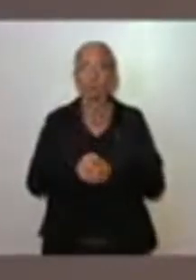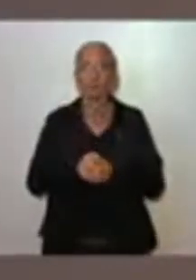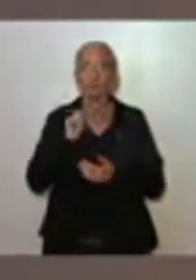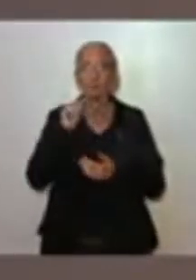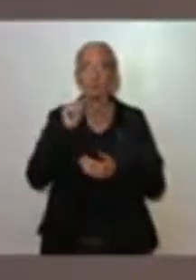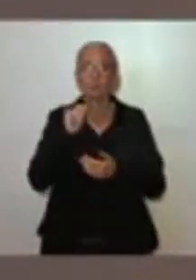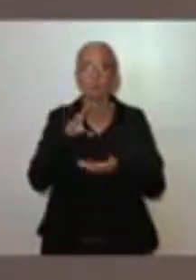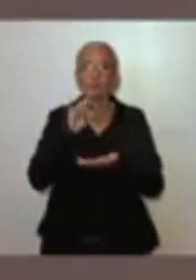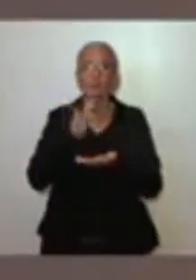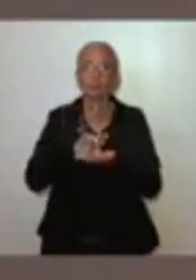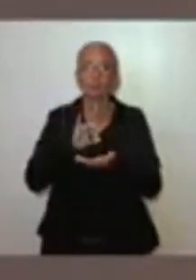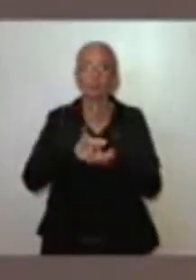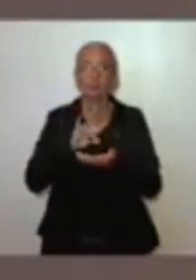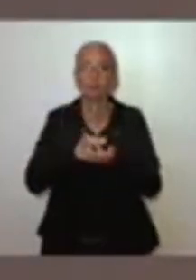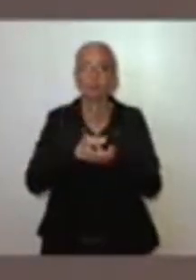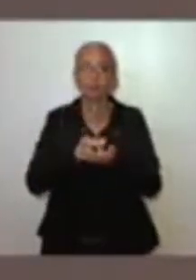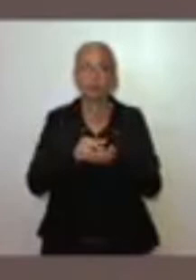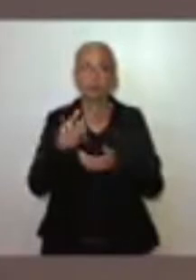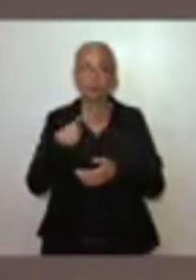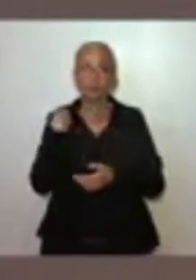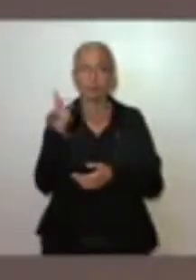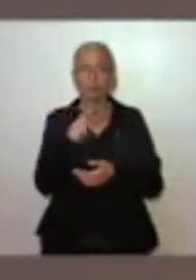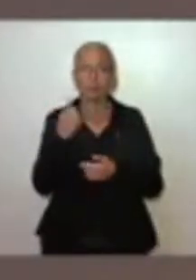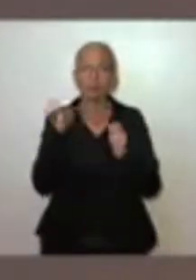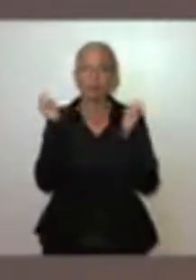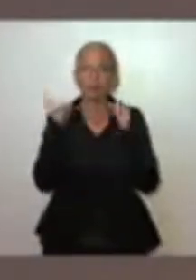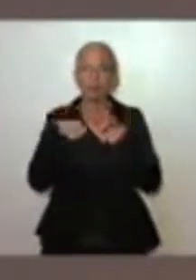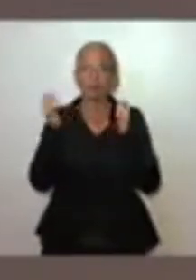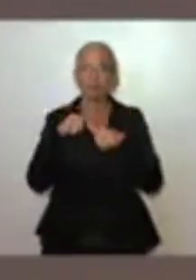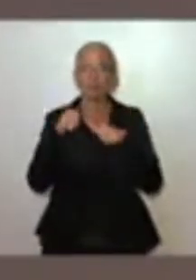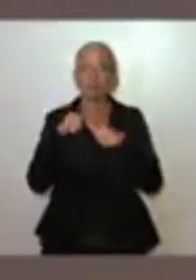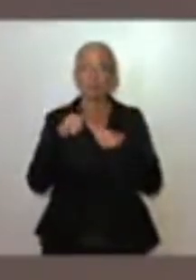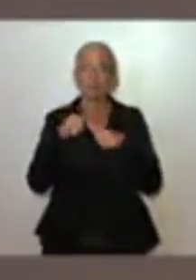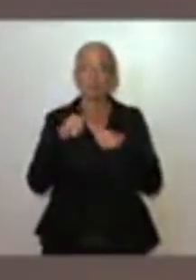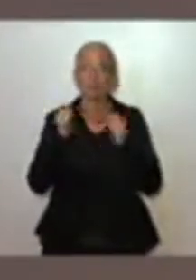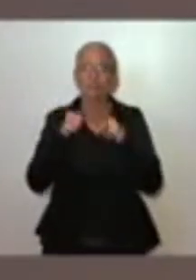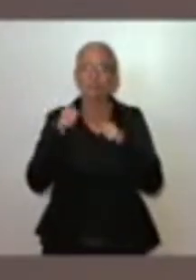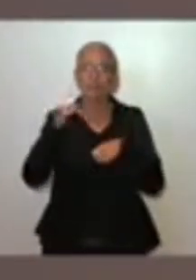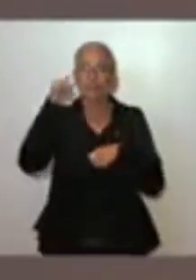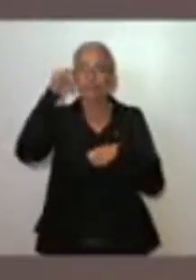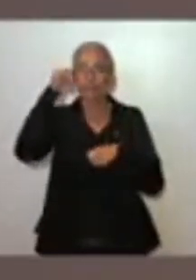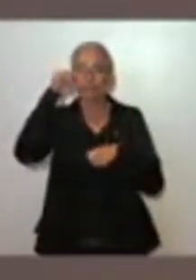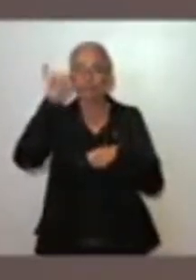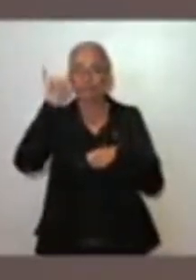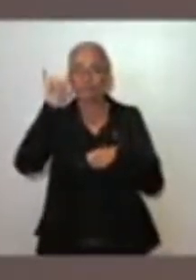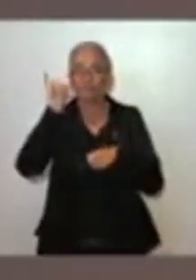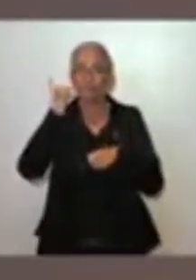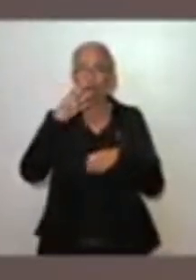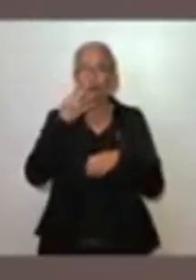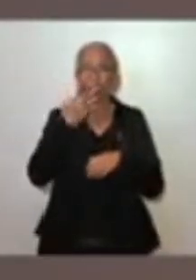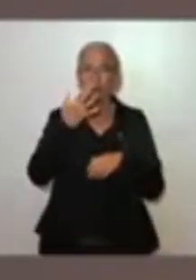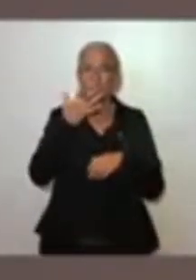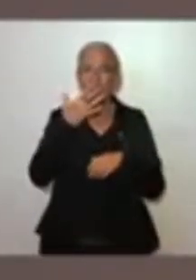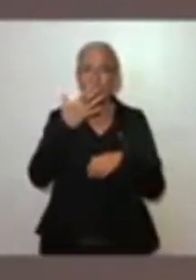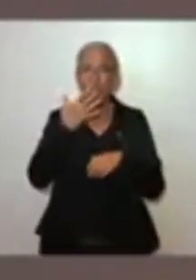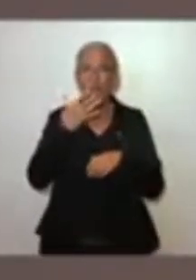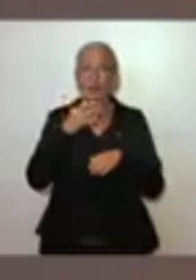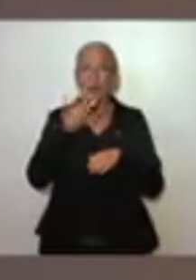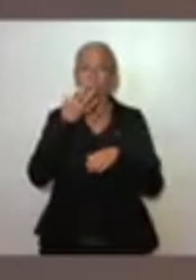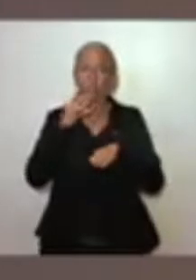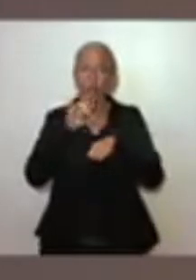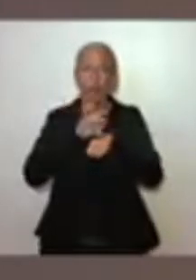uma realidade entre nós nós ainda não superamos o racismo estrutural que